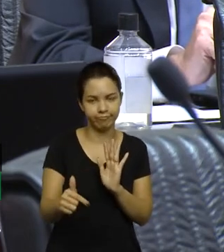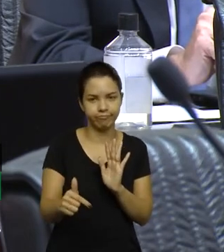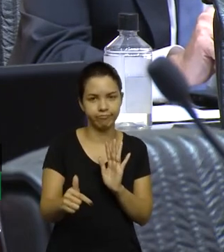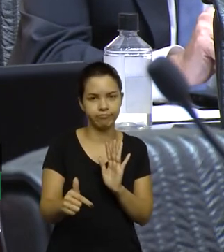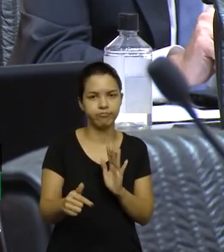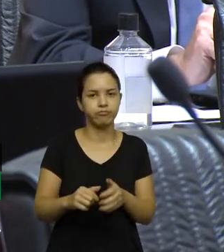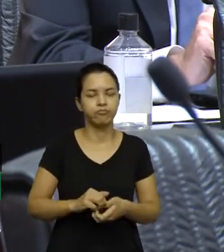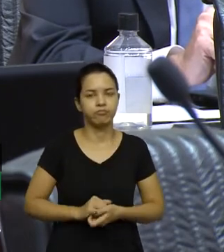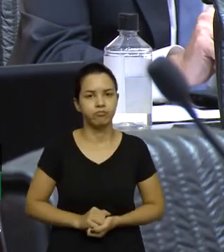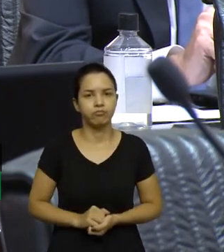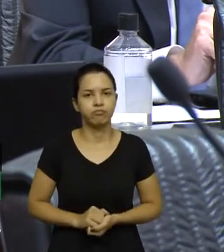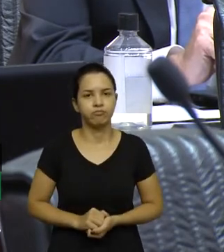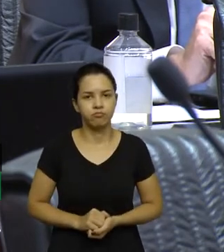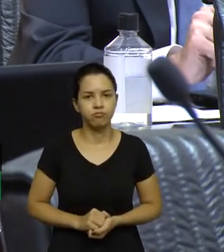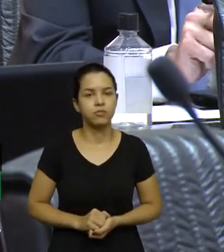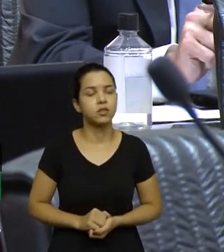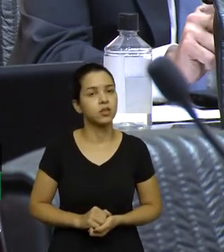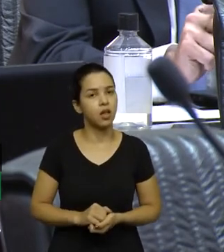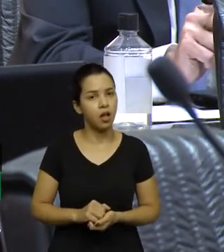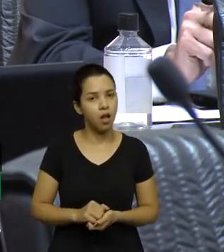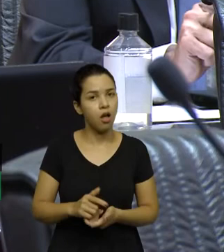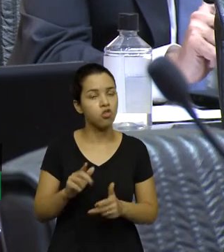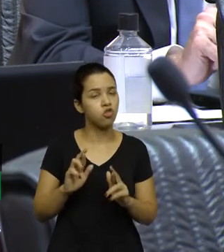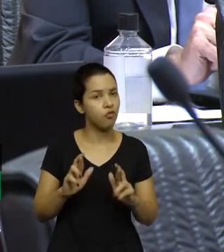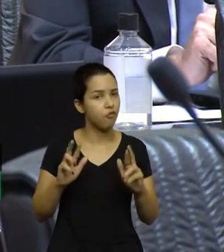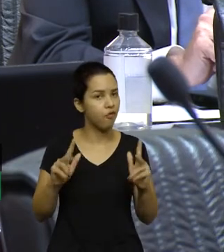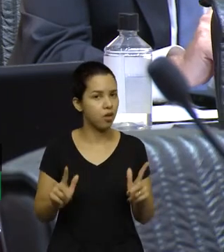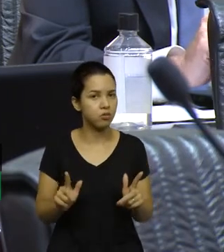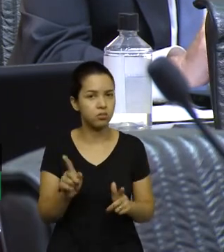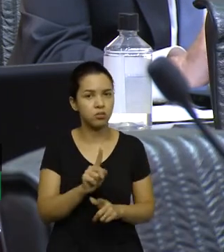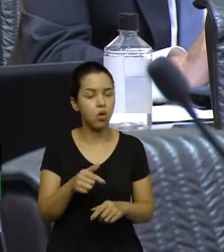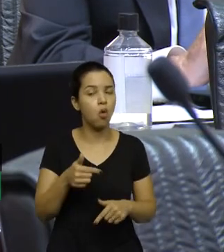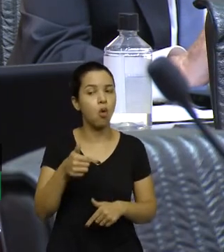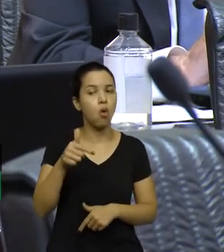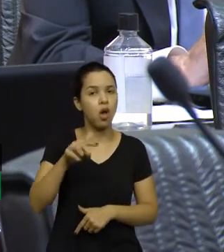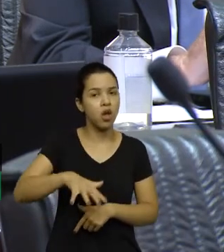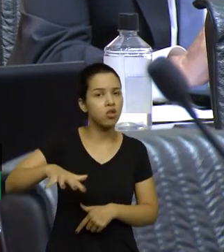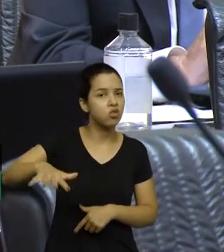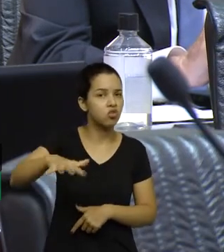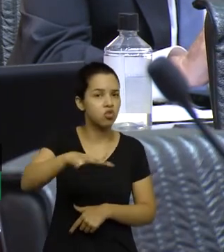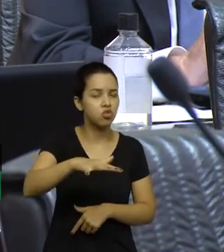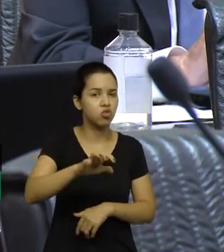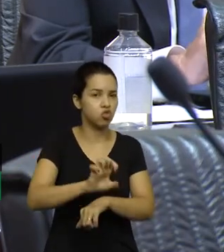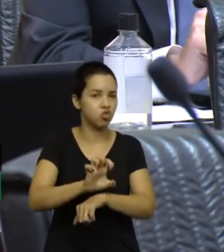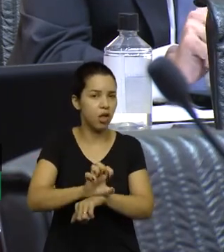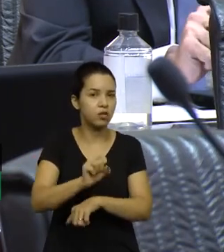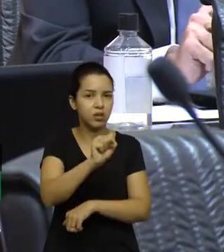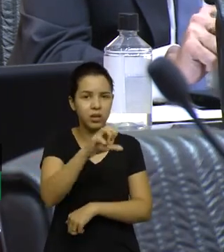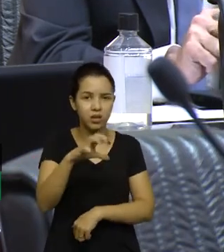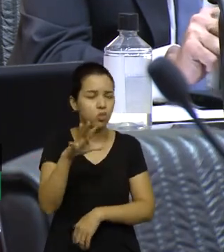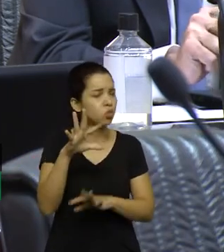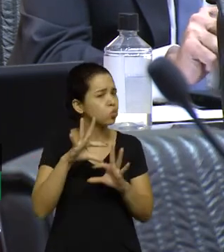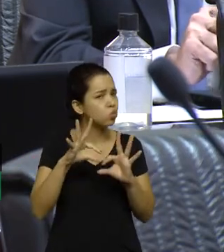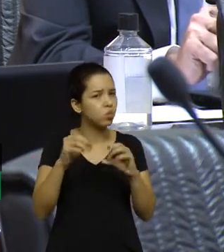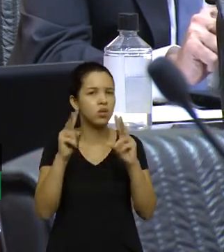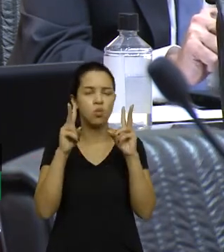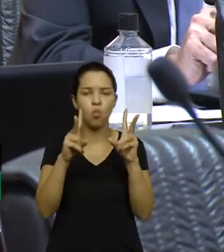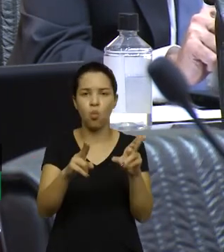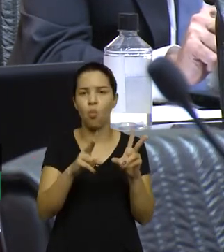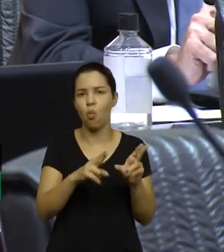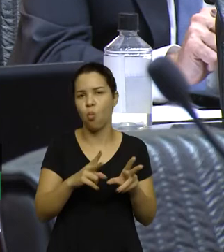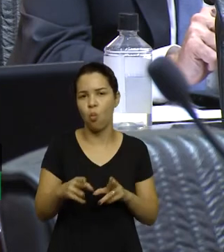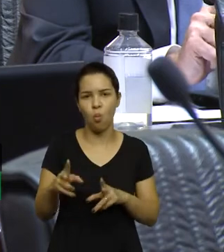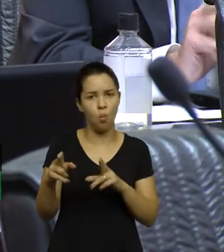situação, senhor presidente, senhores deputados, não é diferente em nenhuma região de Santa Catarina. Não é diferente aqui na